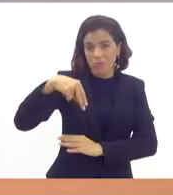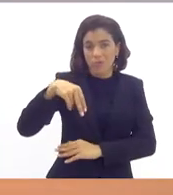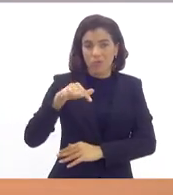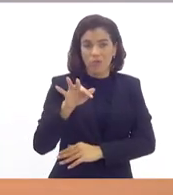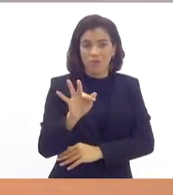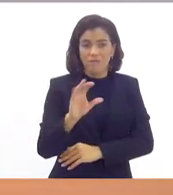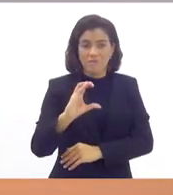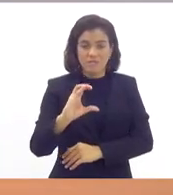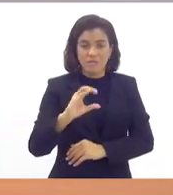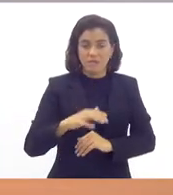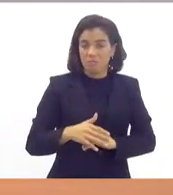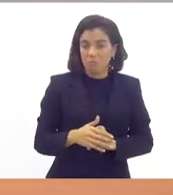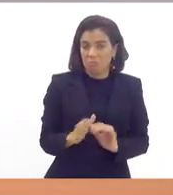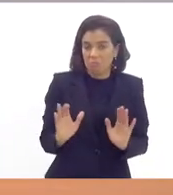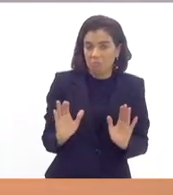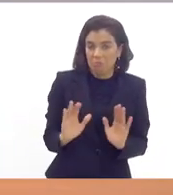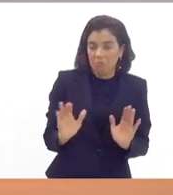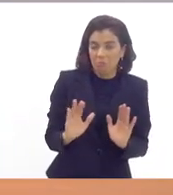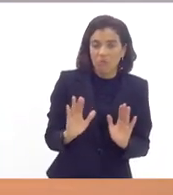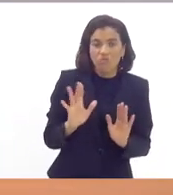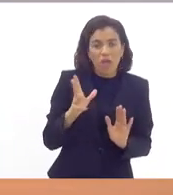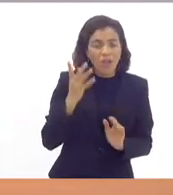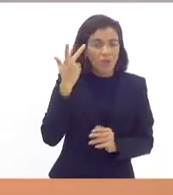ocorre regularmente dentro do...